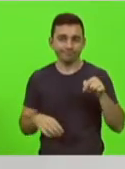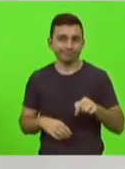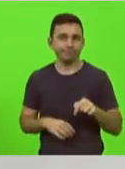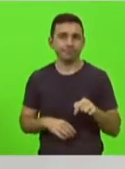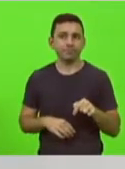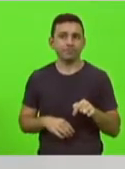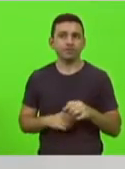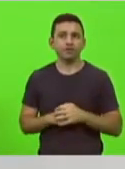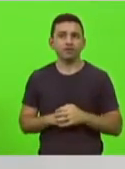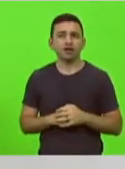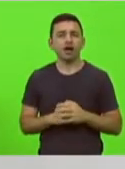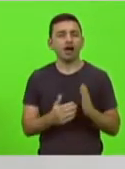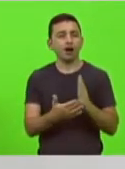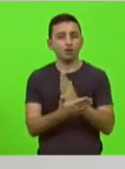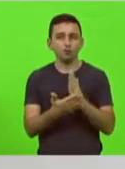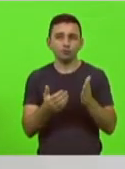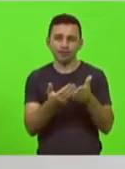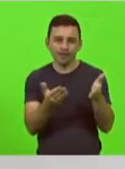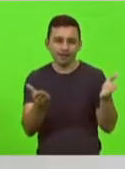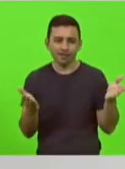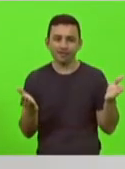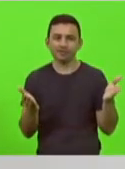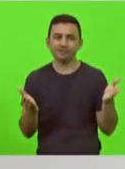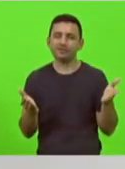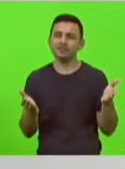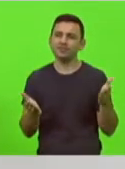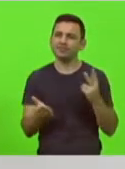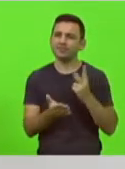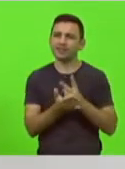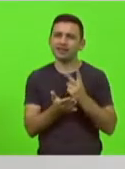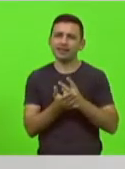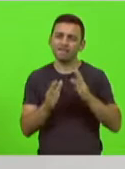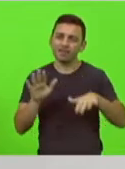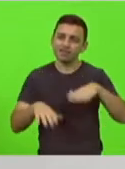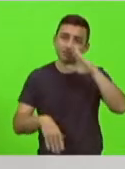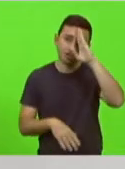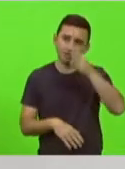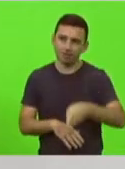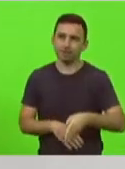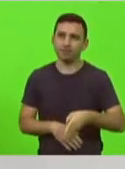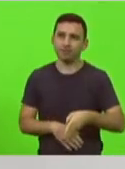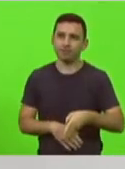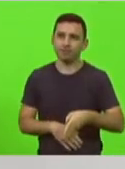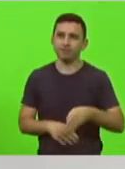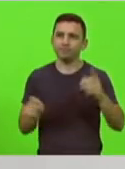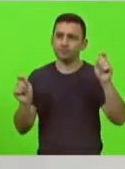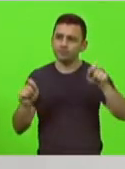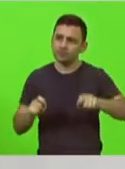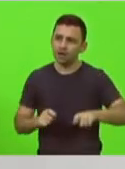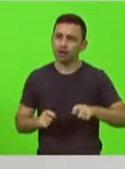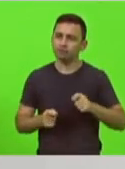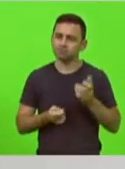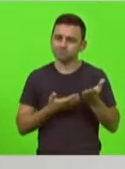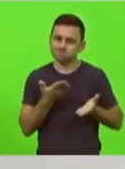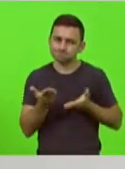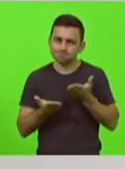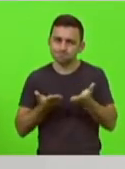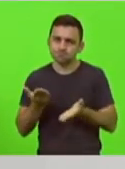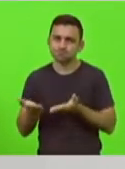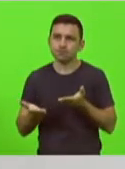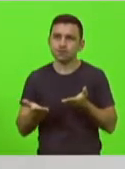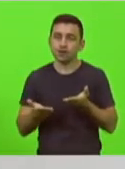aqueles que, de uma forma ou de outra, diretamente contribuíram para que